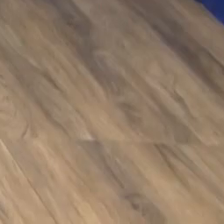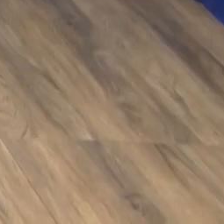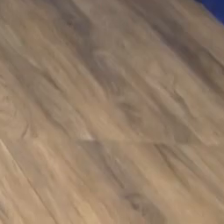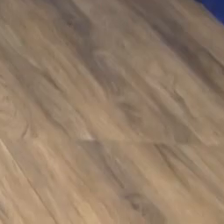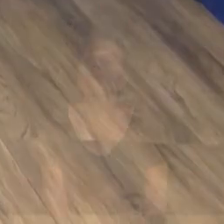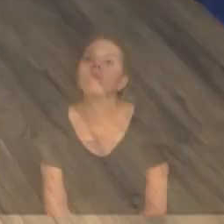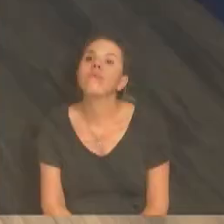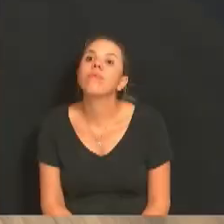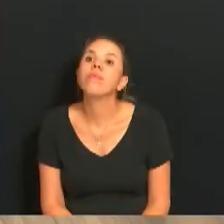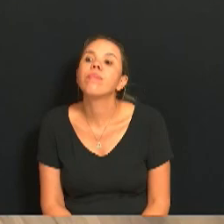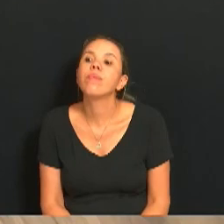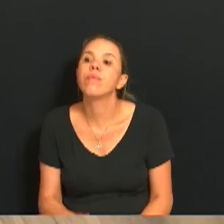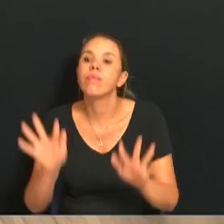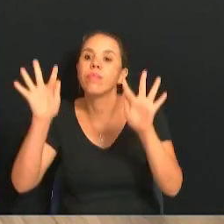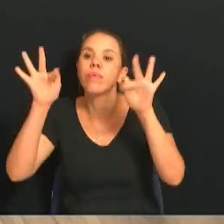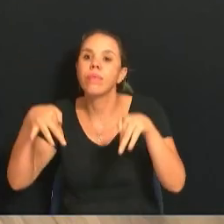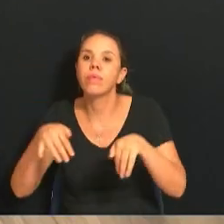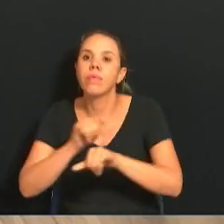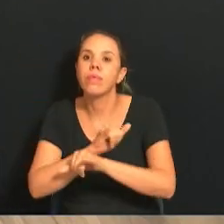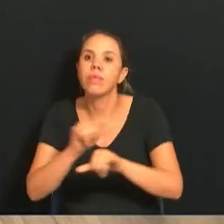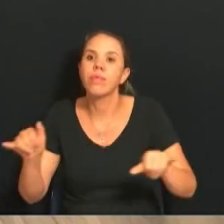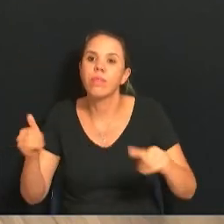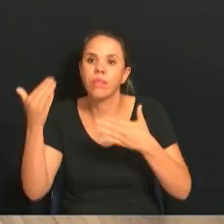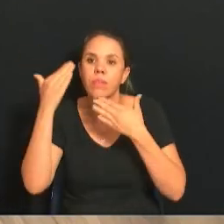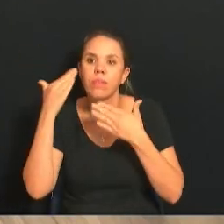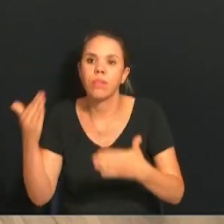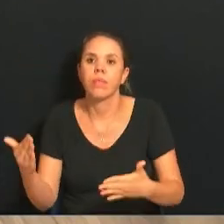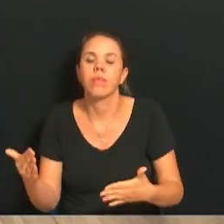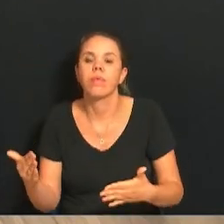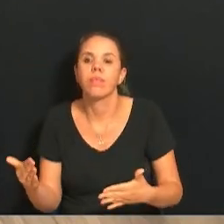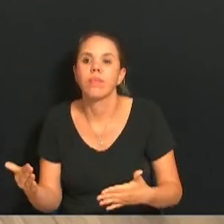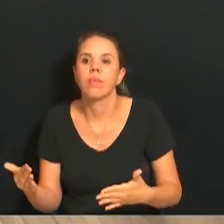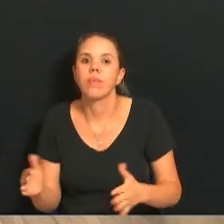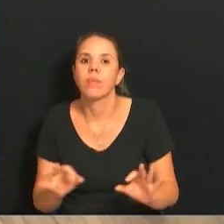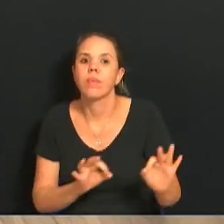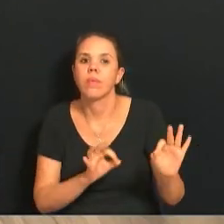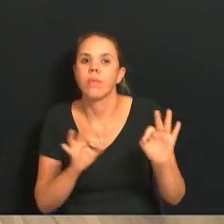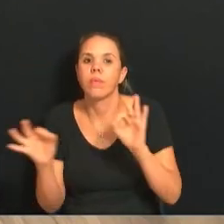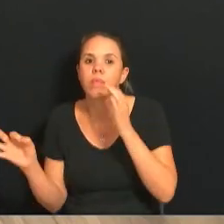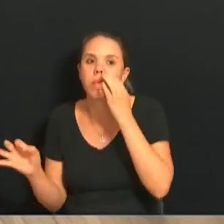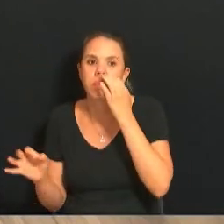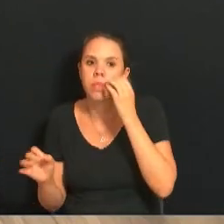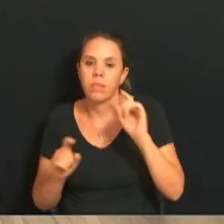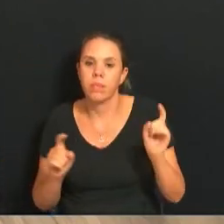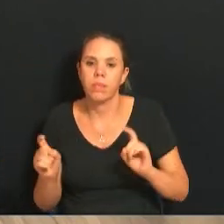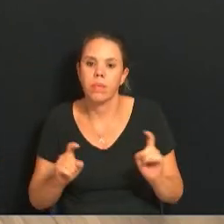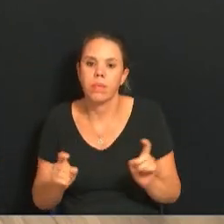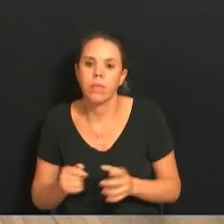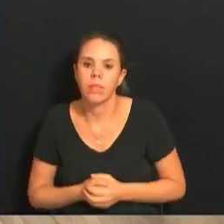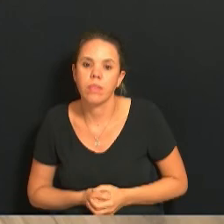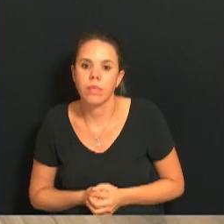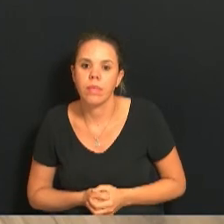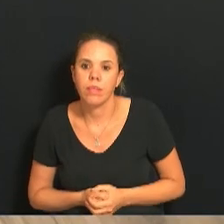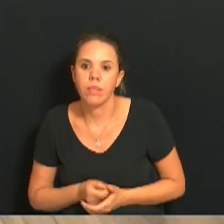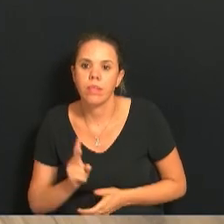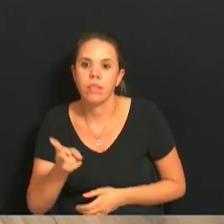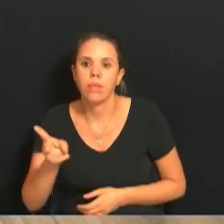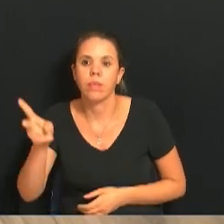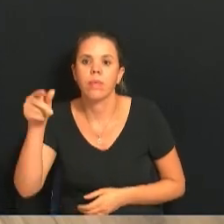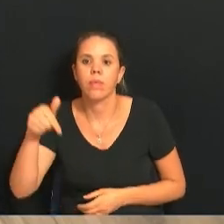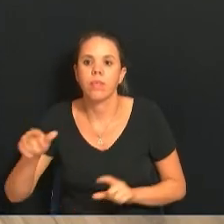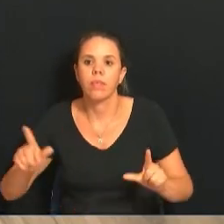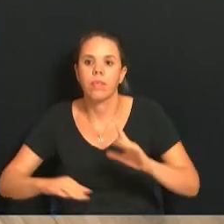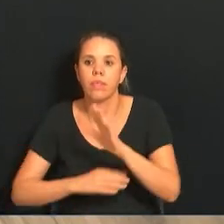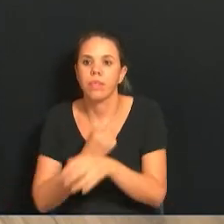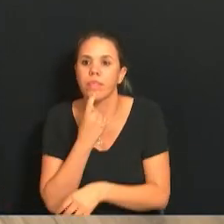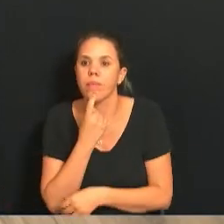E o Câmara Notícia fica por aqui. Muito obrigado pela sua companhia, pela sua audiência. Continue aqui na TV